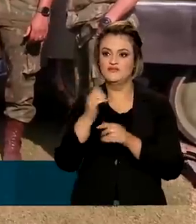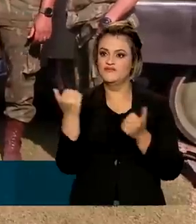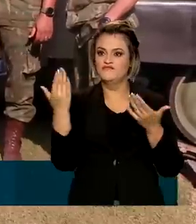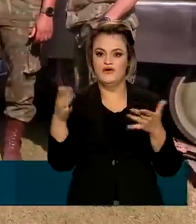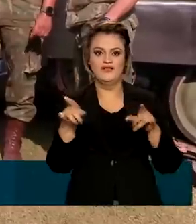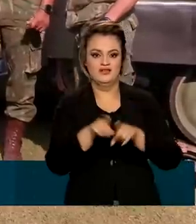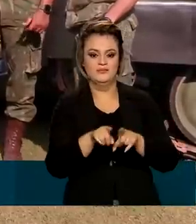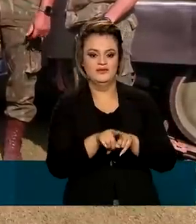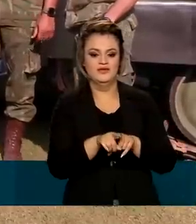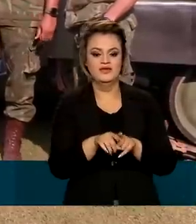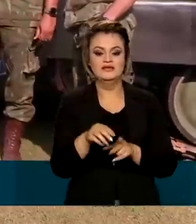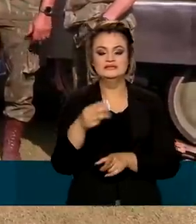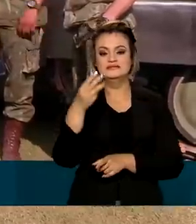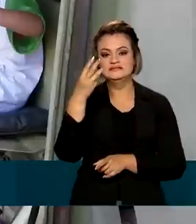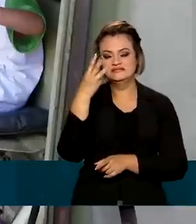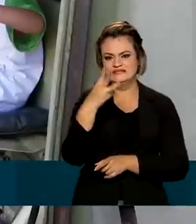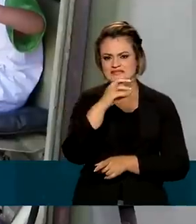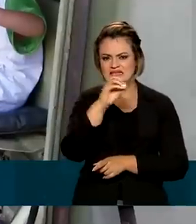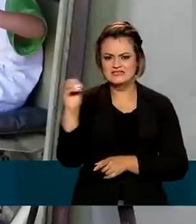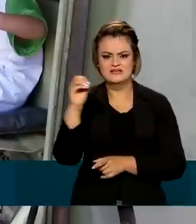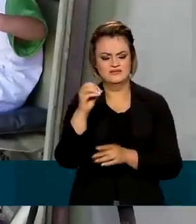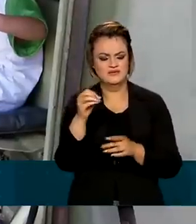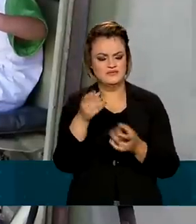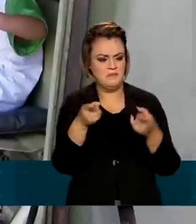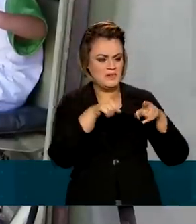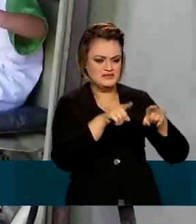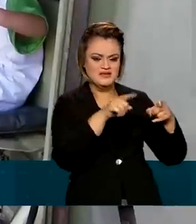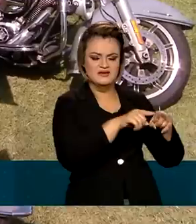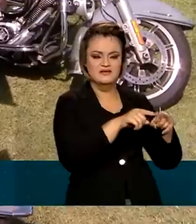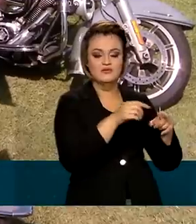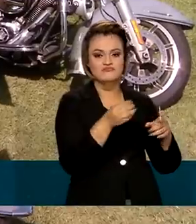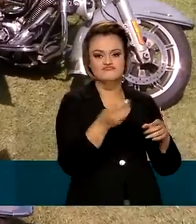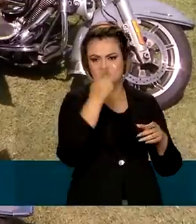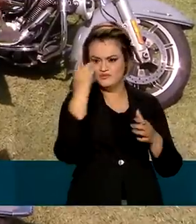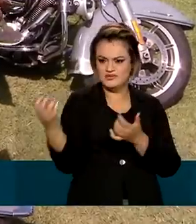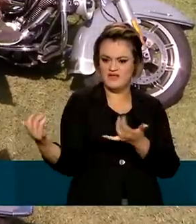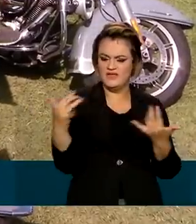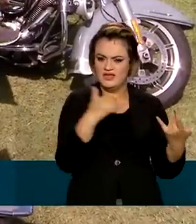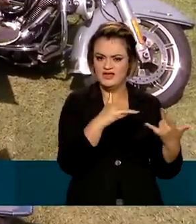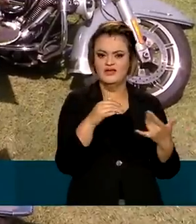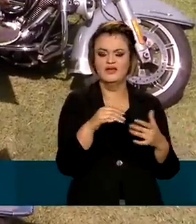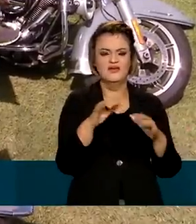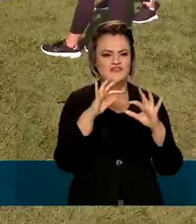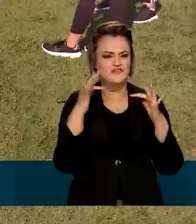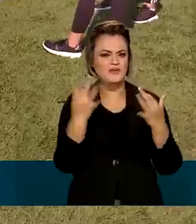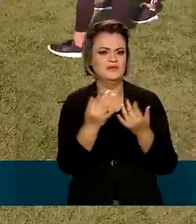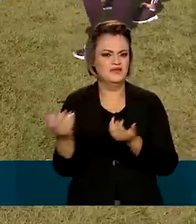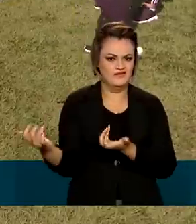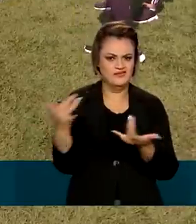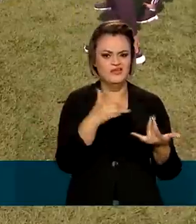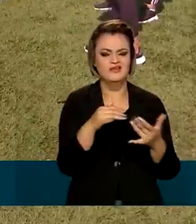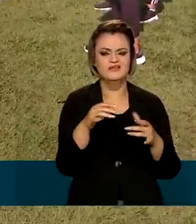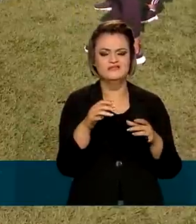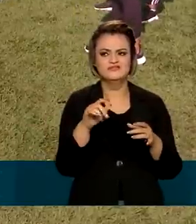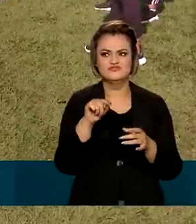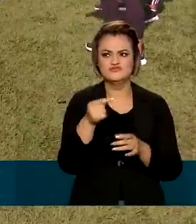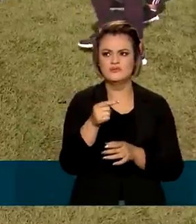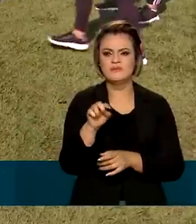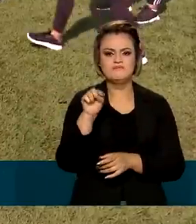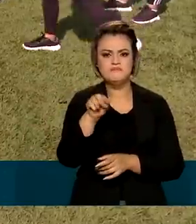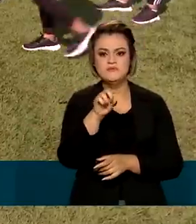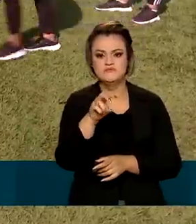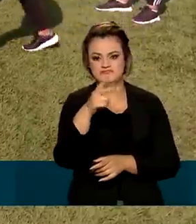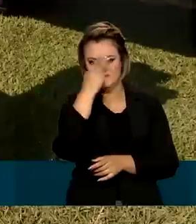Então, desses quase 300 participantes aqui e os seus familiares, que dá por volta de mais de mil pessoas, né? É um